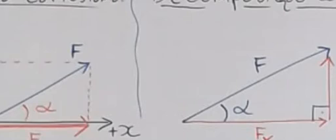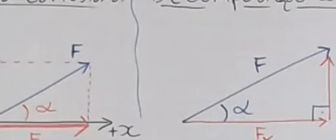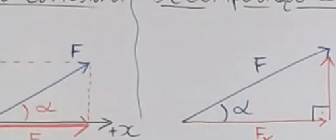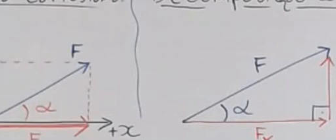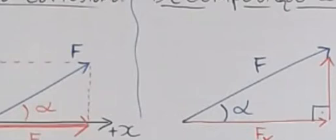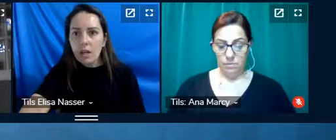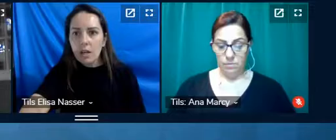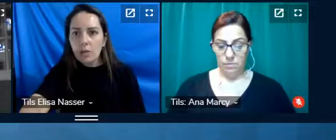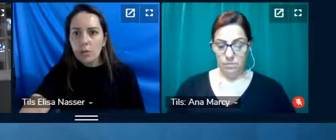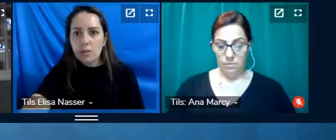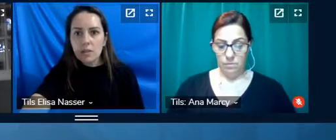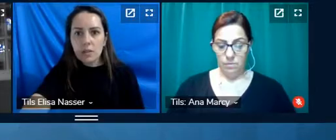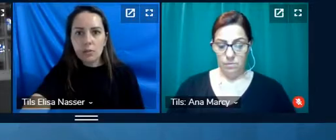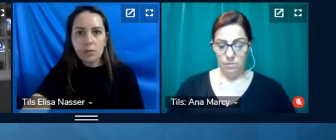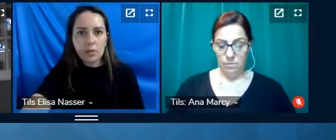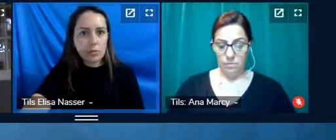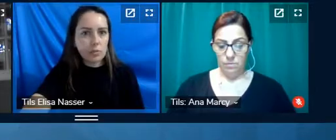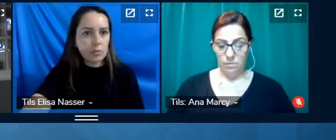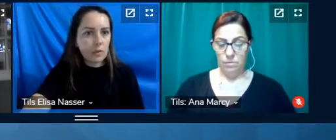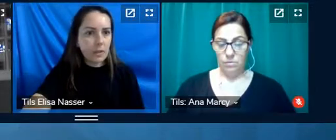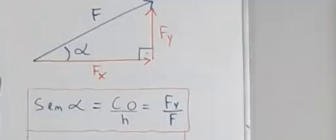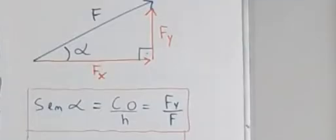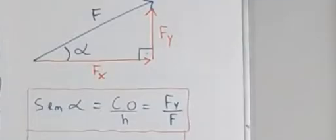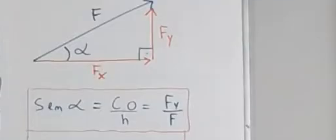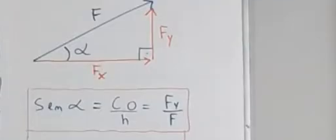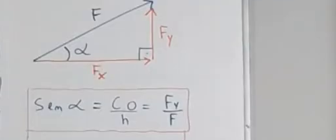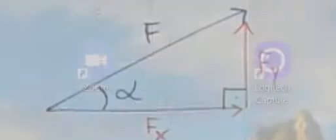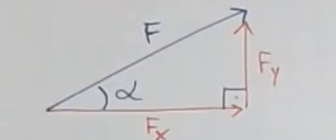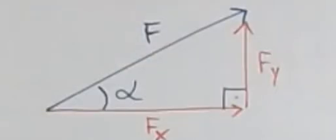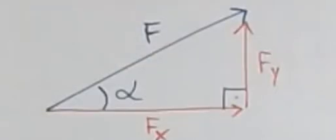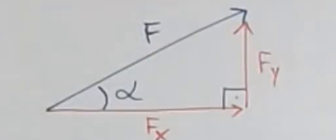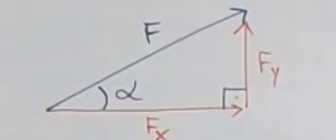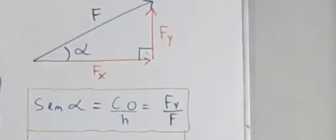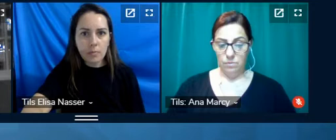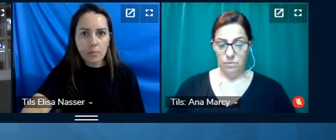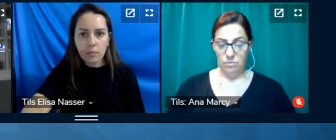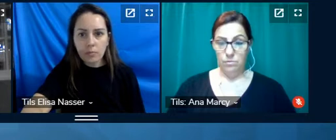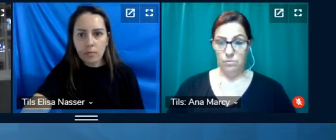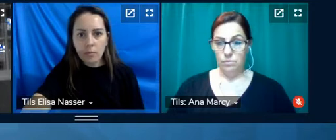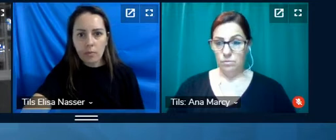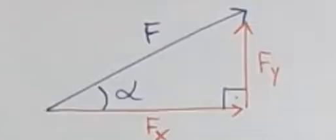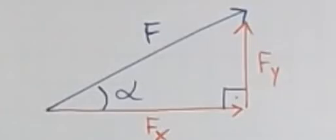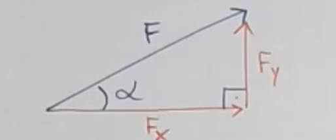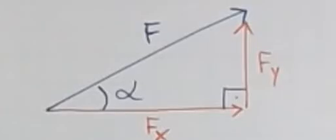O que houve? O seu vídeo não está aparecendo. Sim.